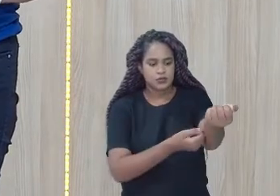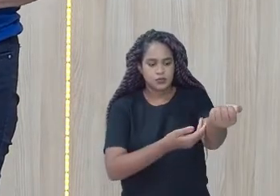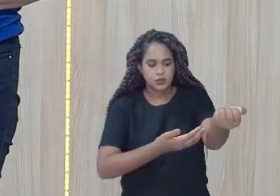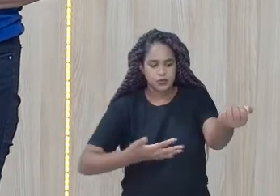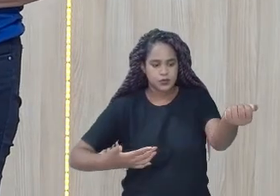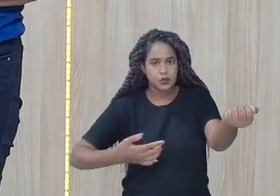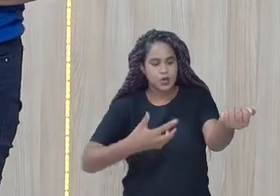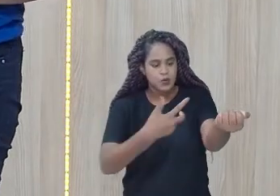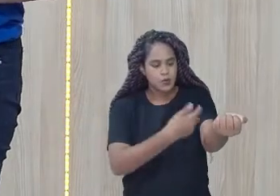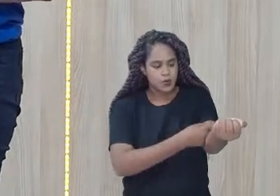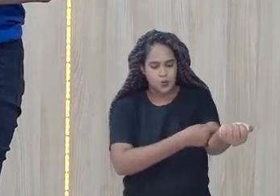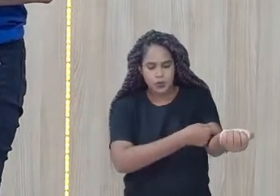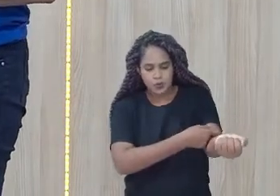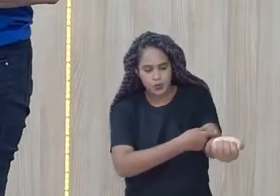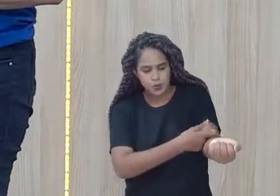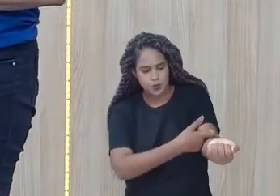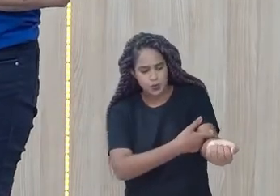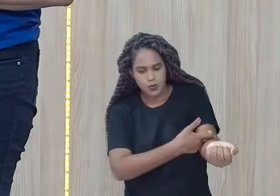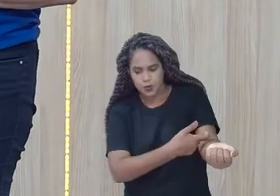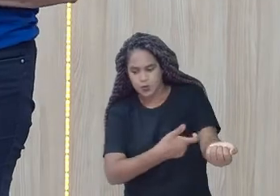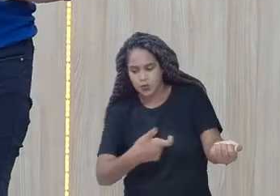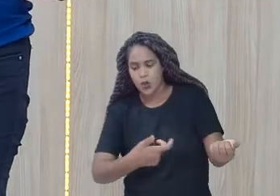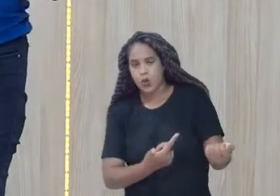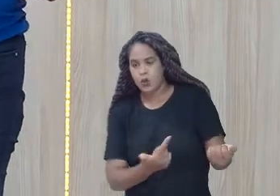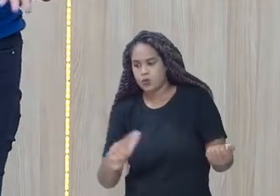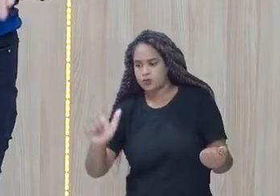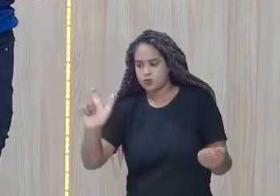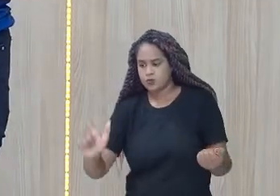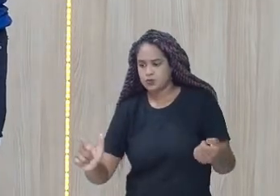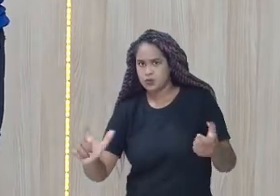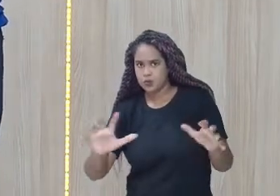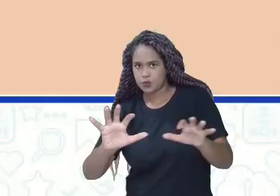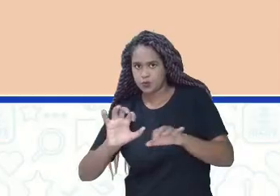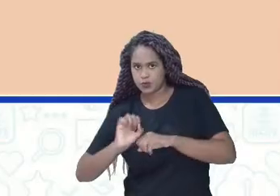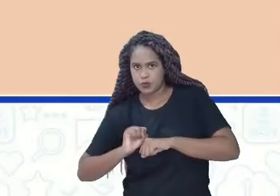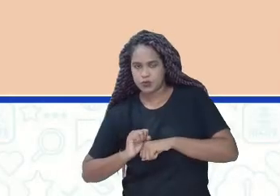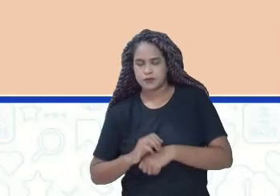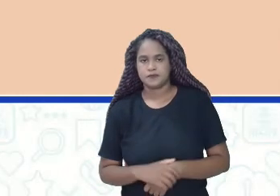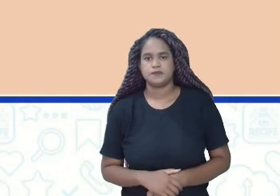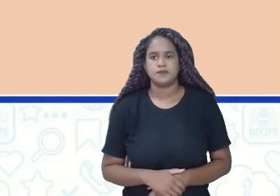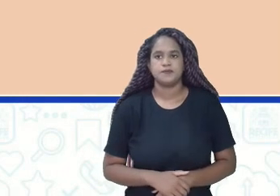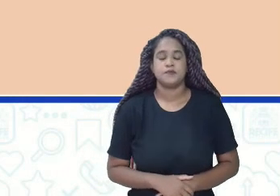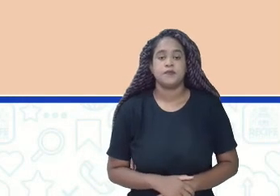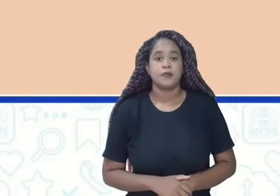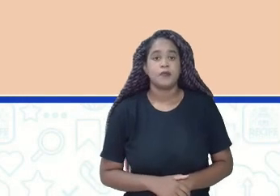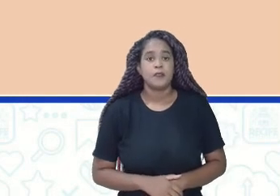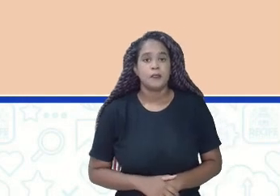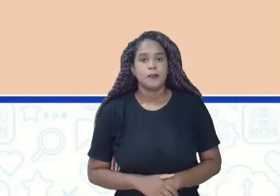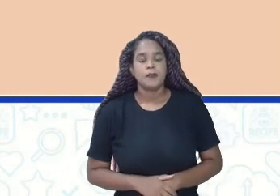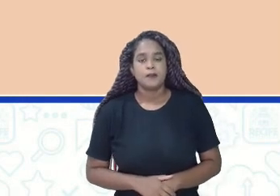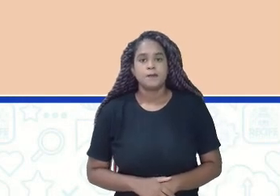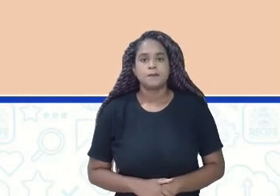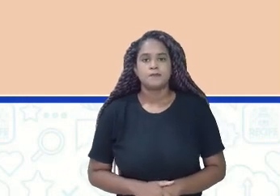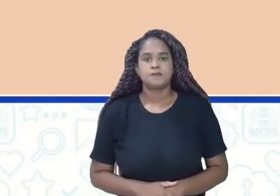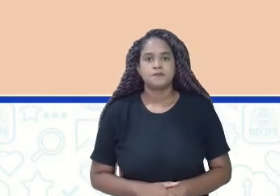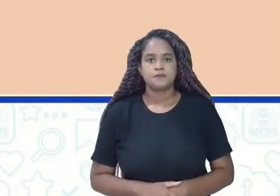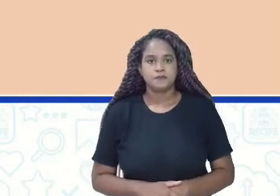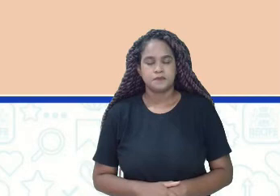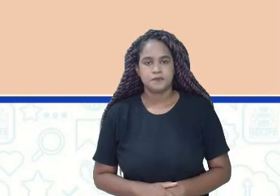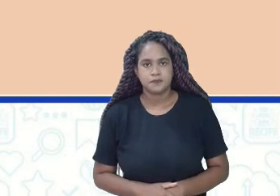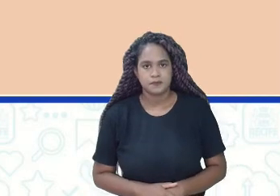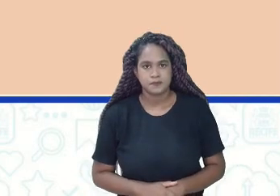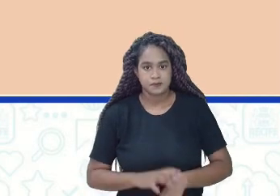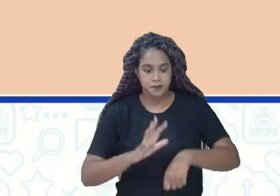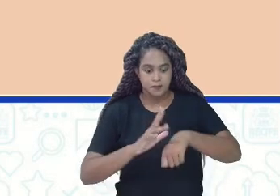Isso aí é bem tranquilo hoje. E essas infecções sexualmente transmissíveis, elas se